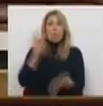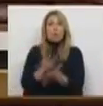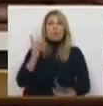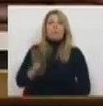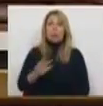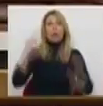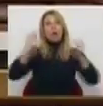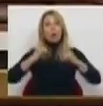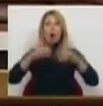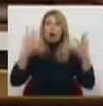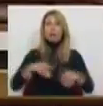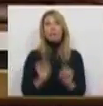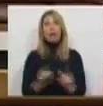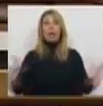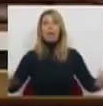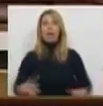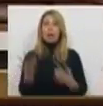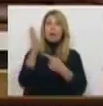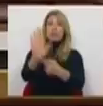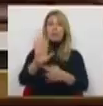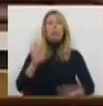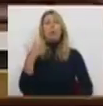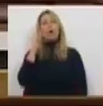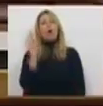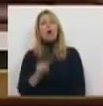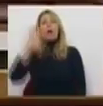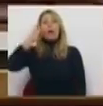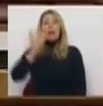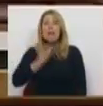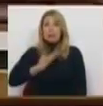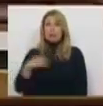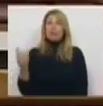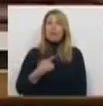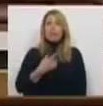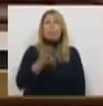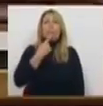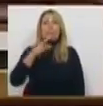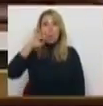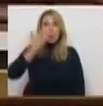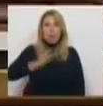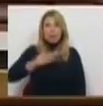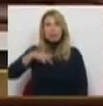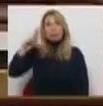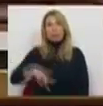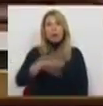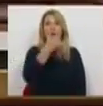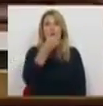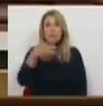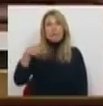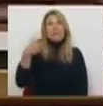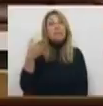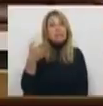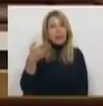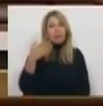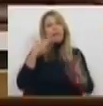é exemplo disso e por isso quando olhamos para o nosso déficit, percebemos que o déficit de Portugal para 2017